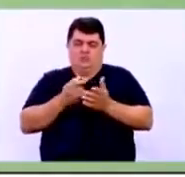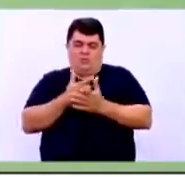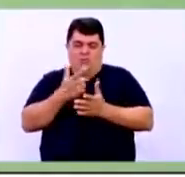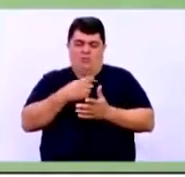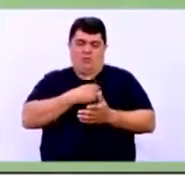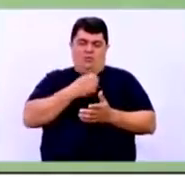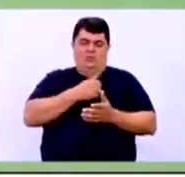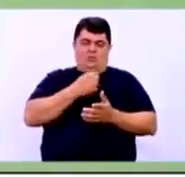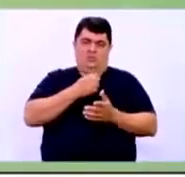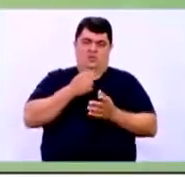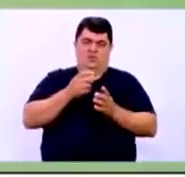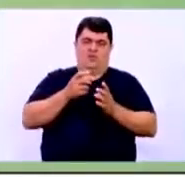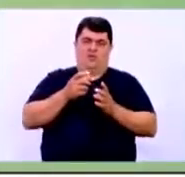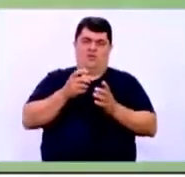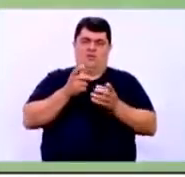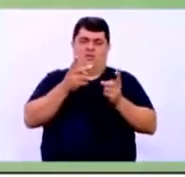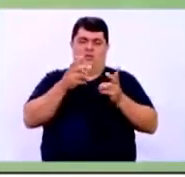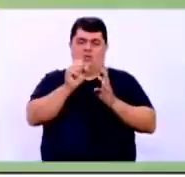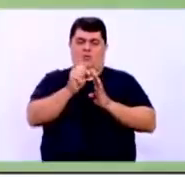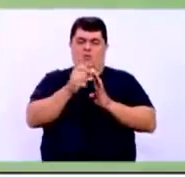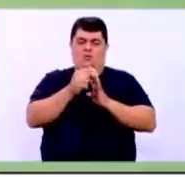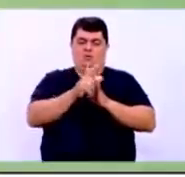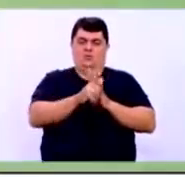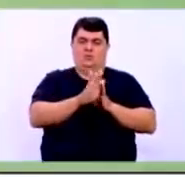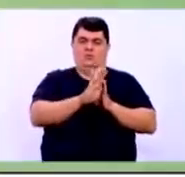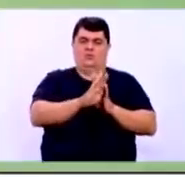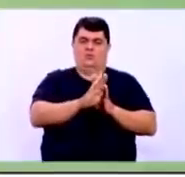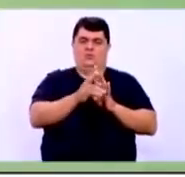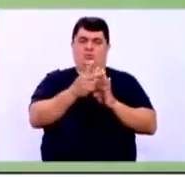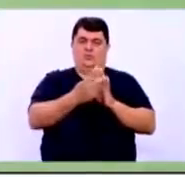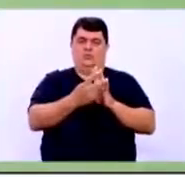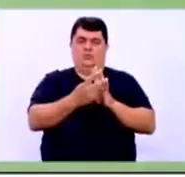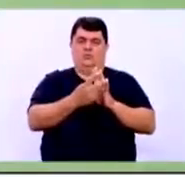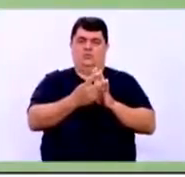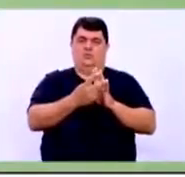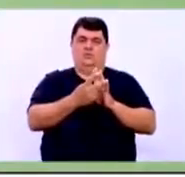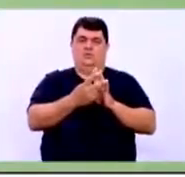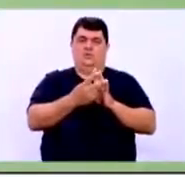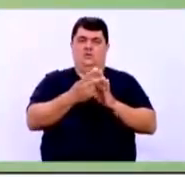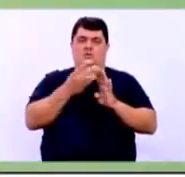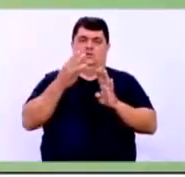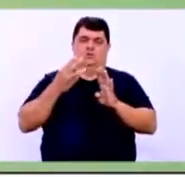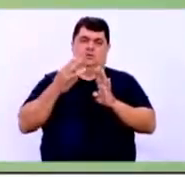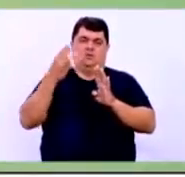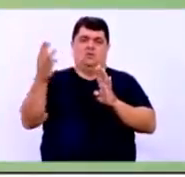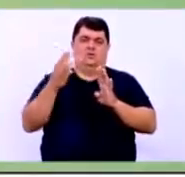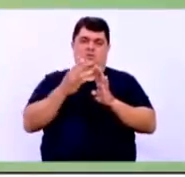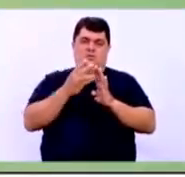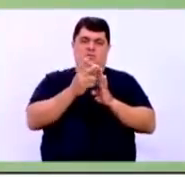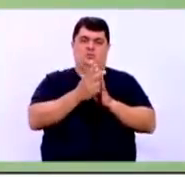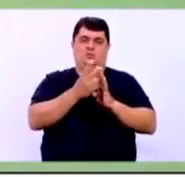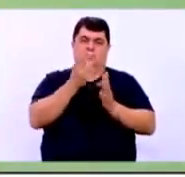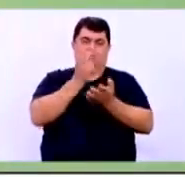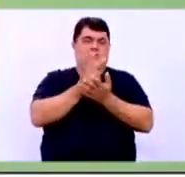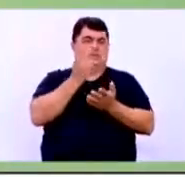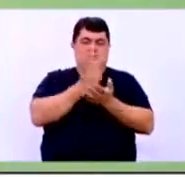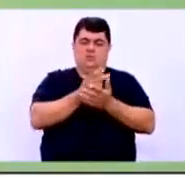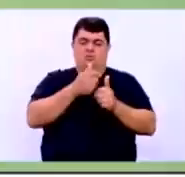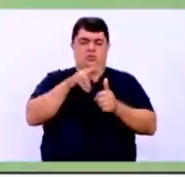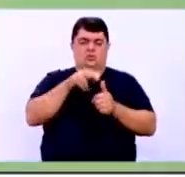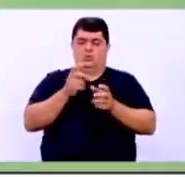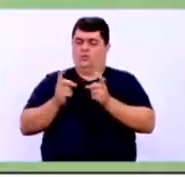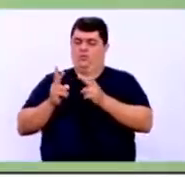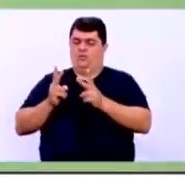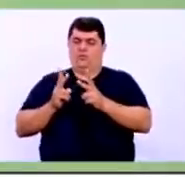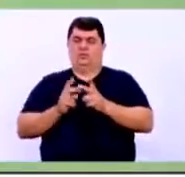ficou 2. Aí eu comprei mais 5, saiu 5, ficou 2. E comprou 3, saiu 3. Então aquelas 2 sempre vai continuar.